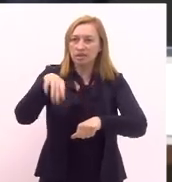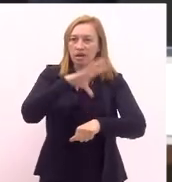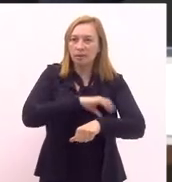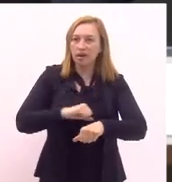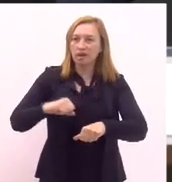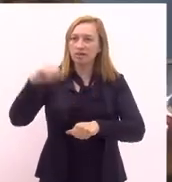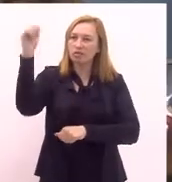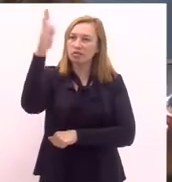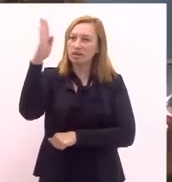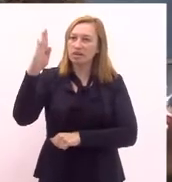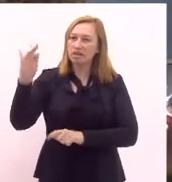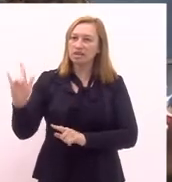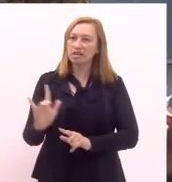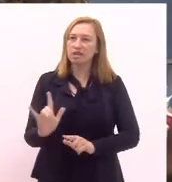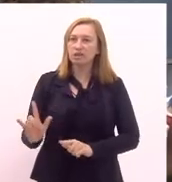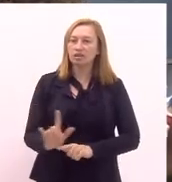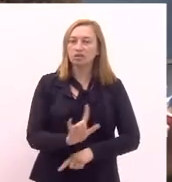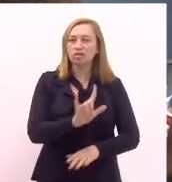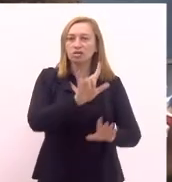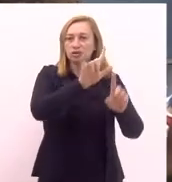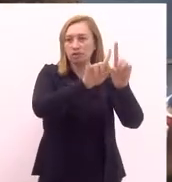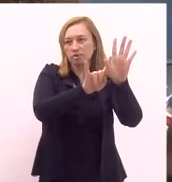se é